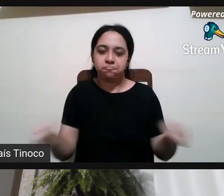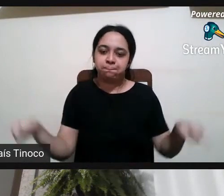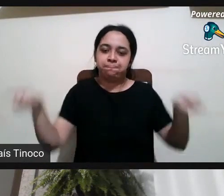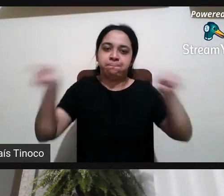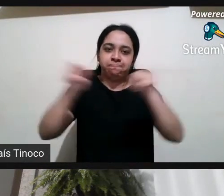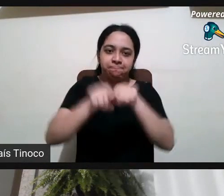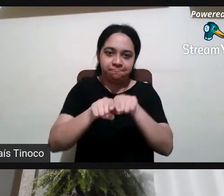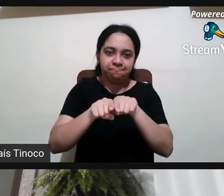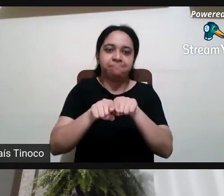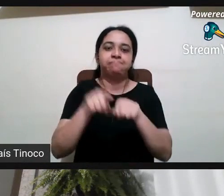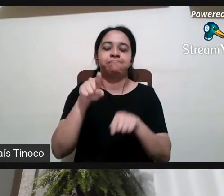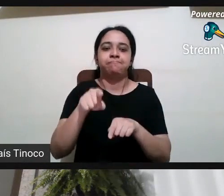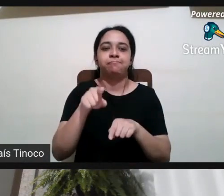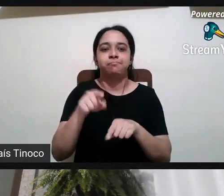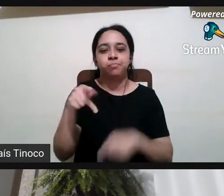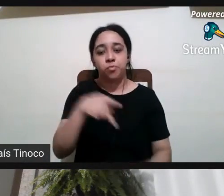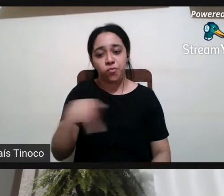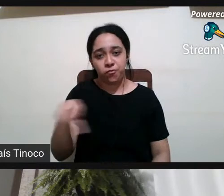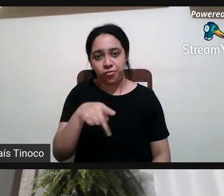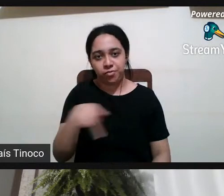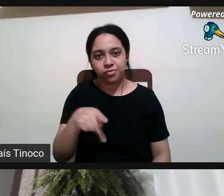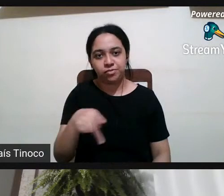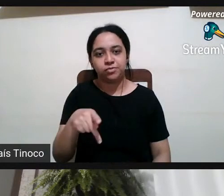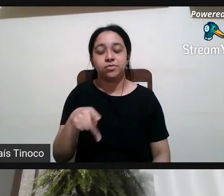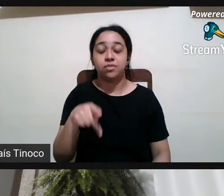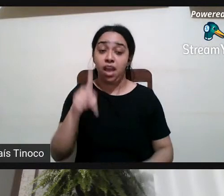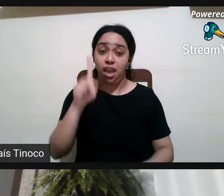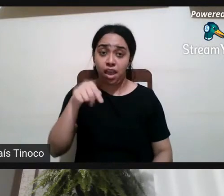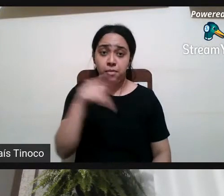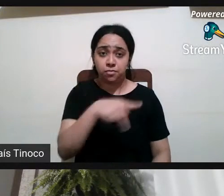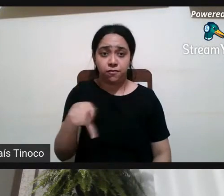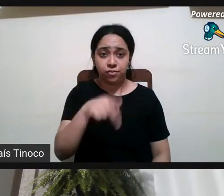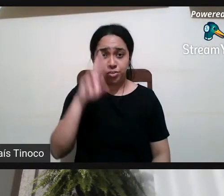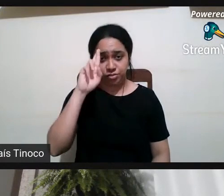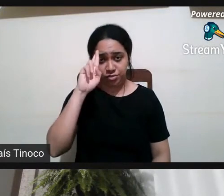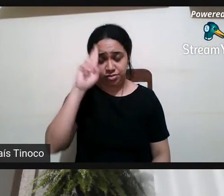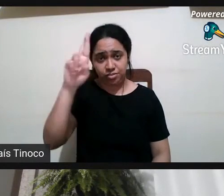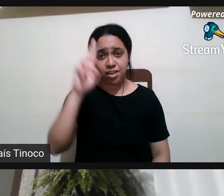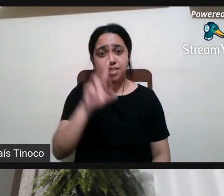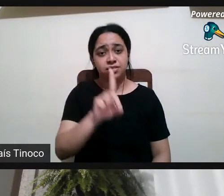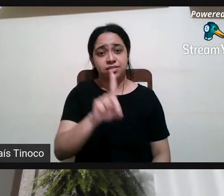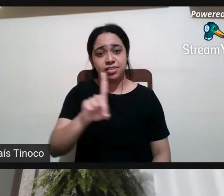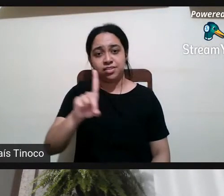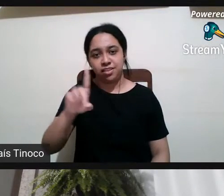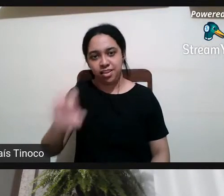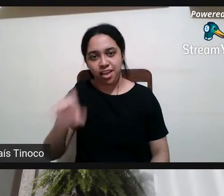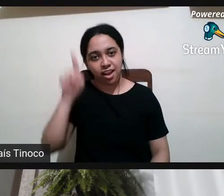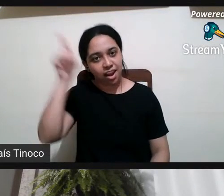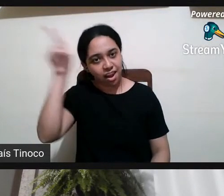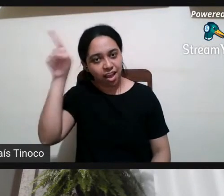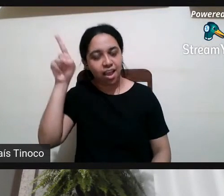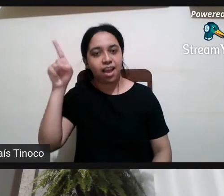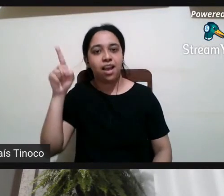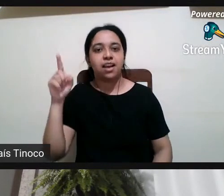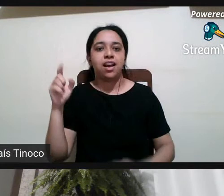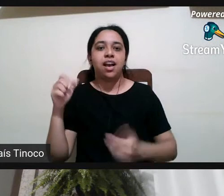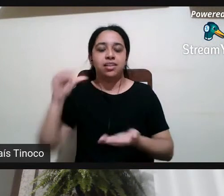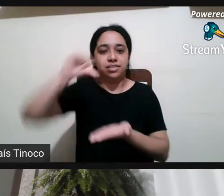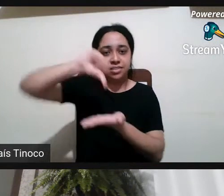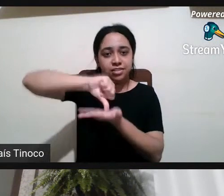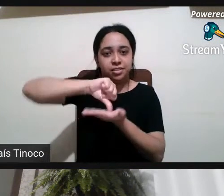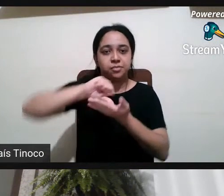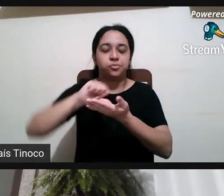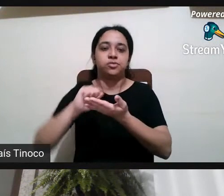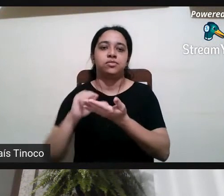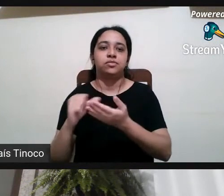Campus Maracanã. Ele é professor e diretor de desenvolvimento educacional lá no Instituto Federal do Maranhão,